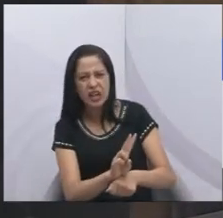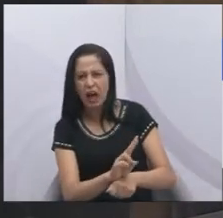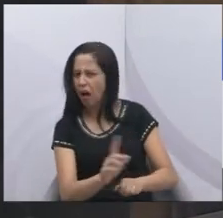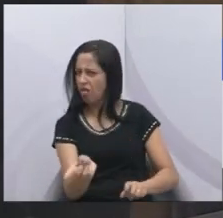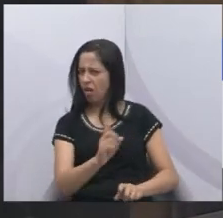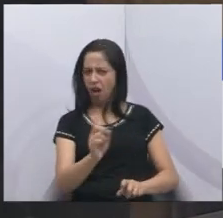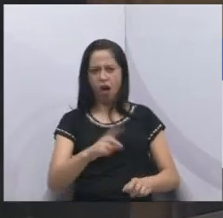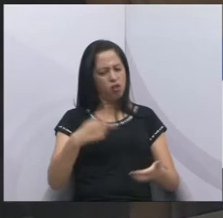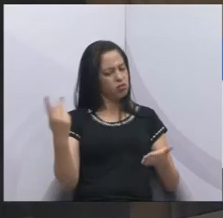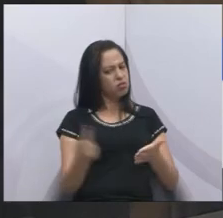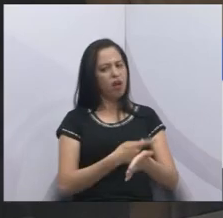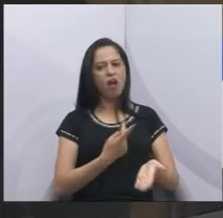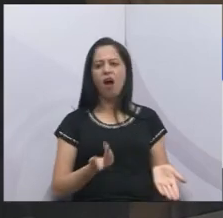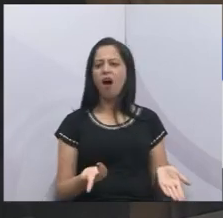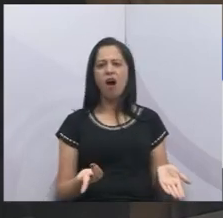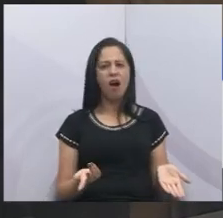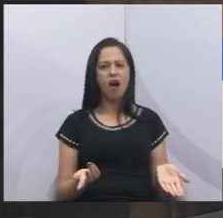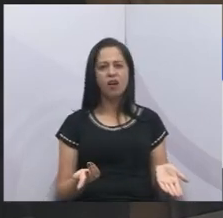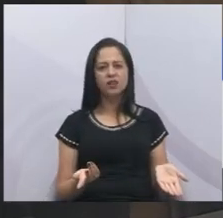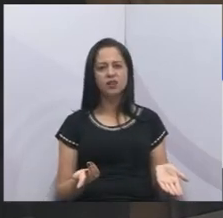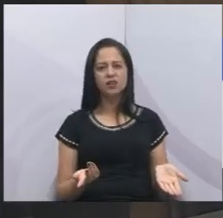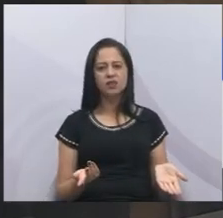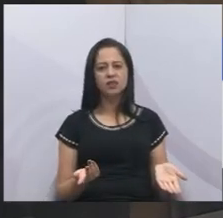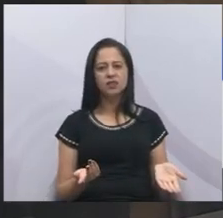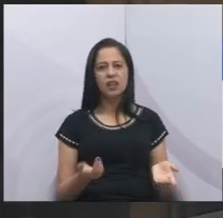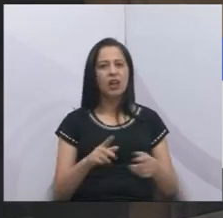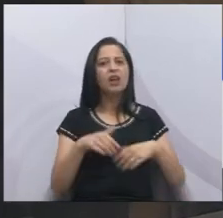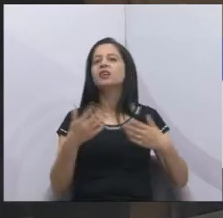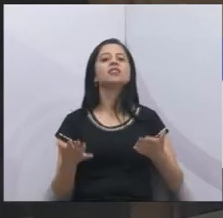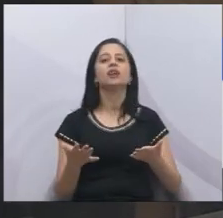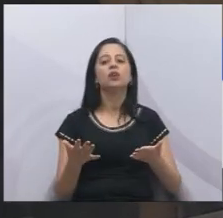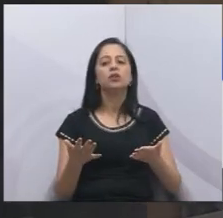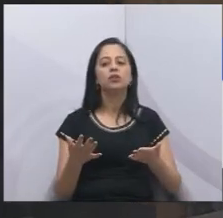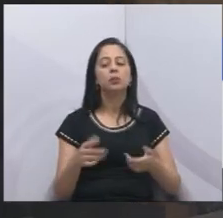de perturbação de sossego, tráfico de drogas da nossa cidade,